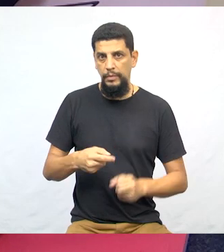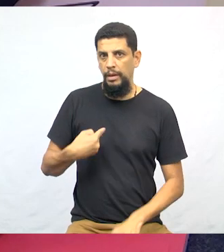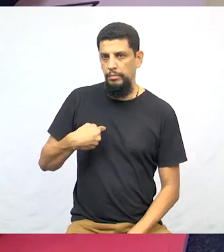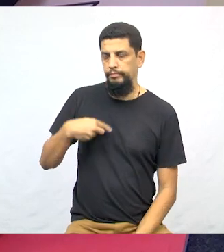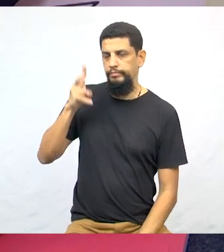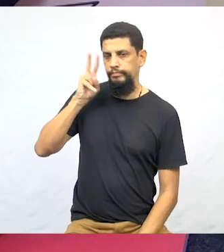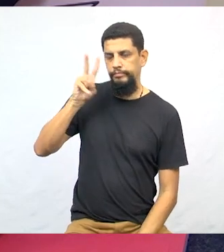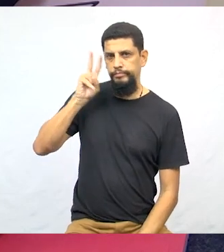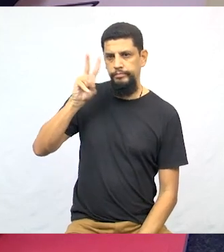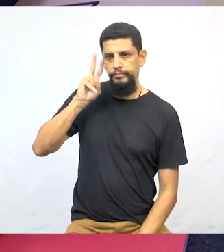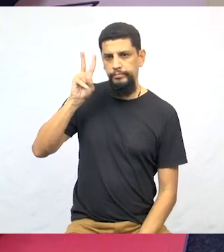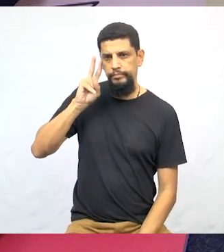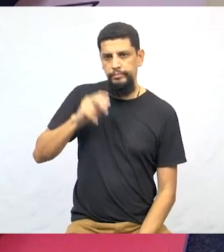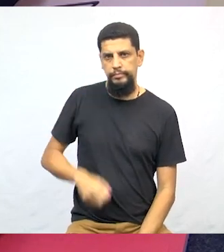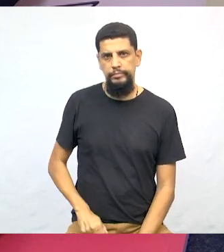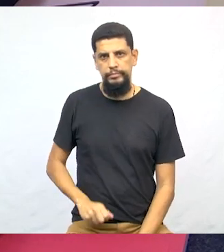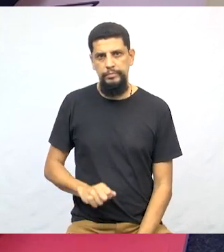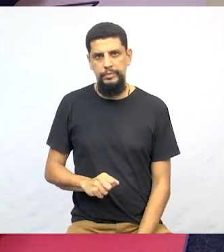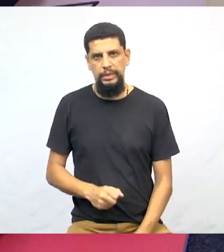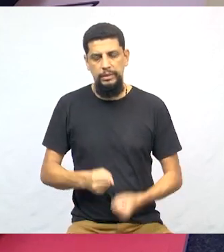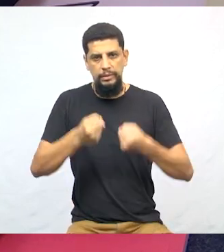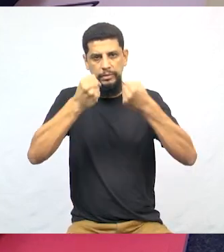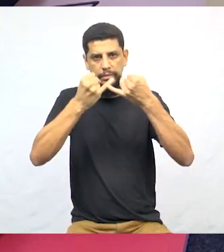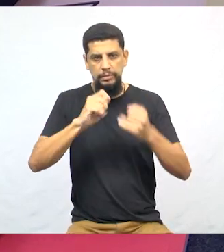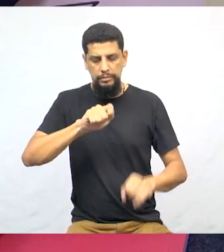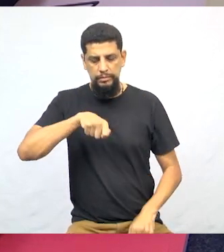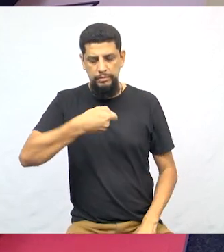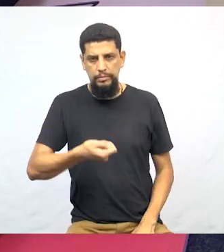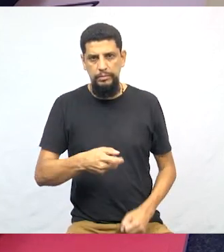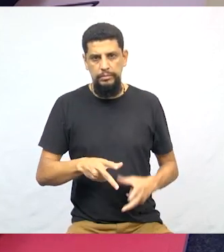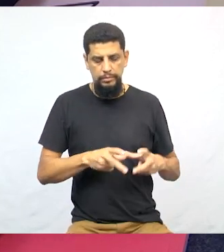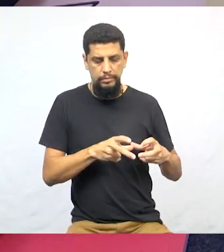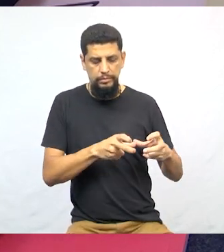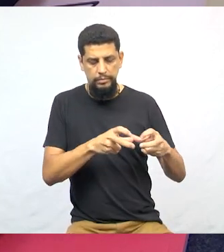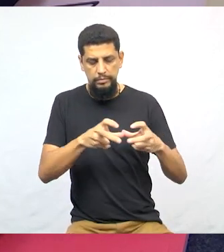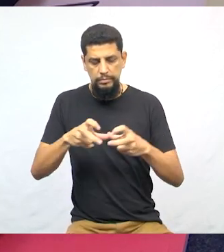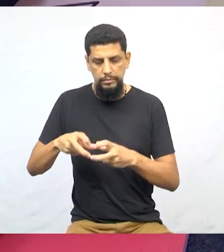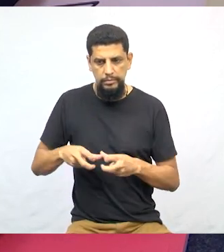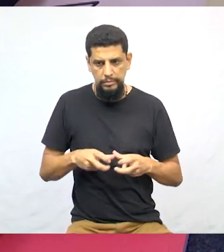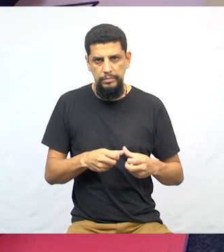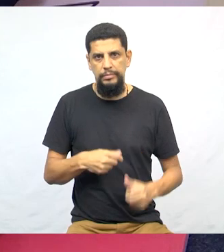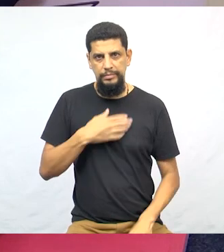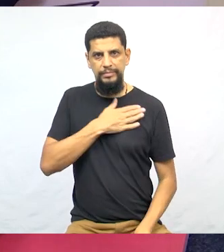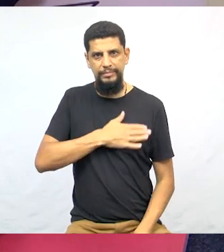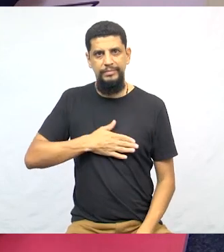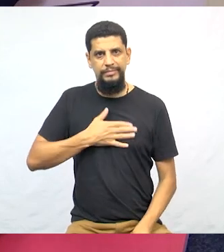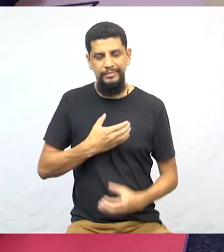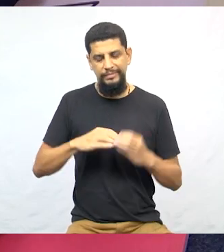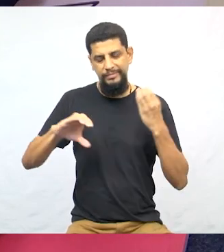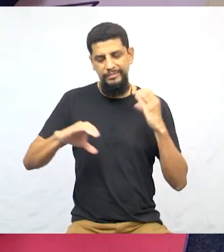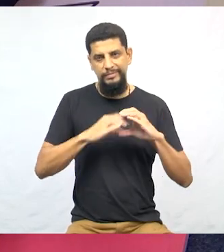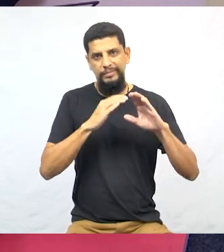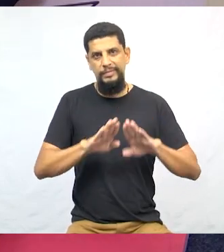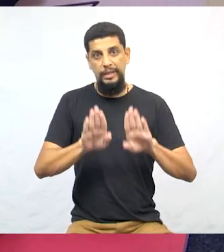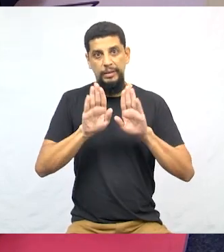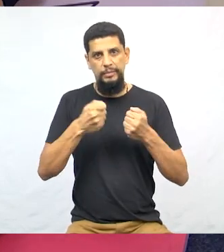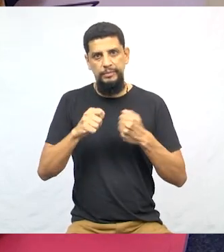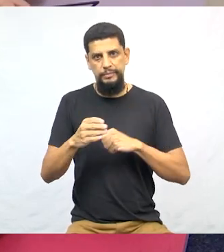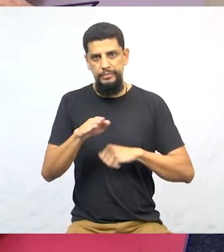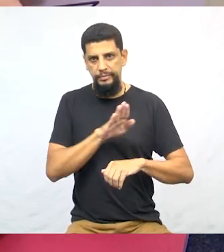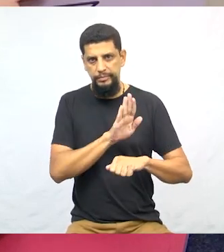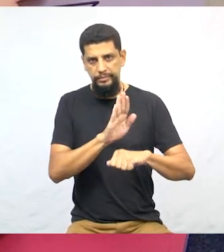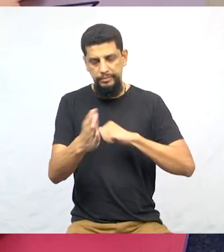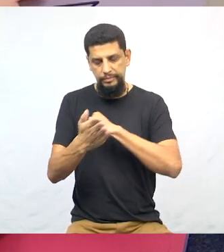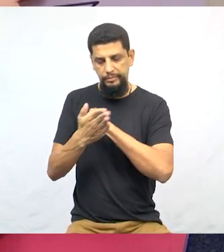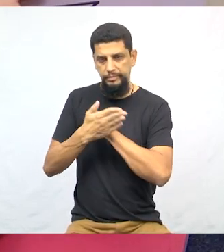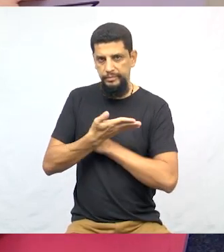Eu lembrei de uma música que fala sobre o caranguejo. Vamos tentar cantar, então? Vamos. Nós gostamos de cantar, mas nós precisamos